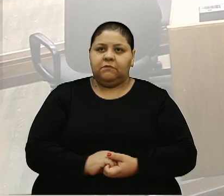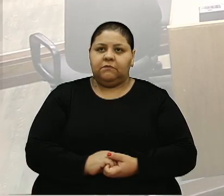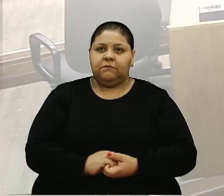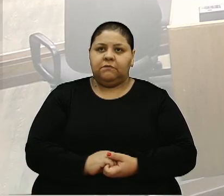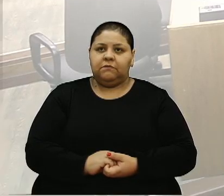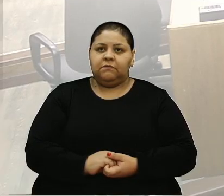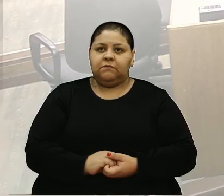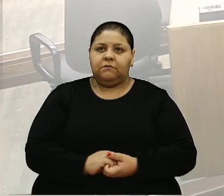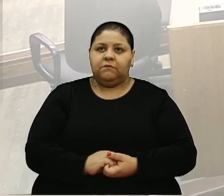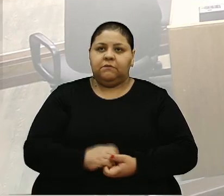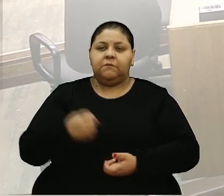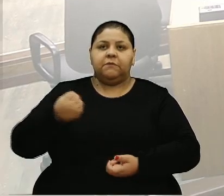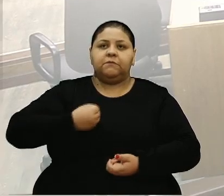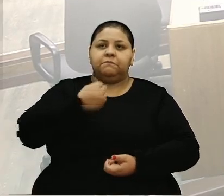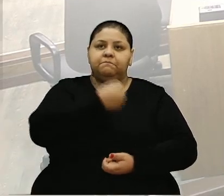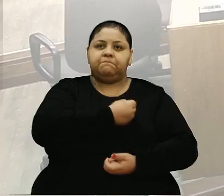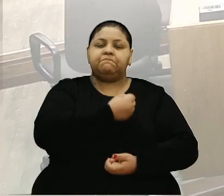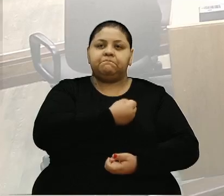Parecer número